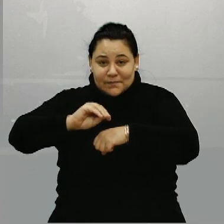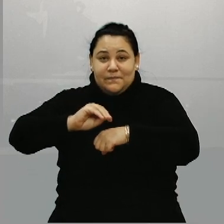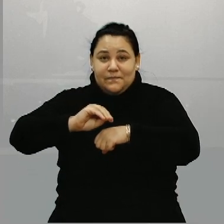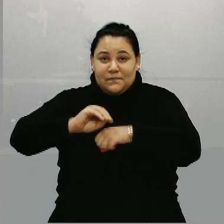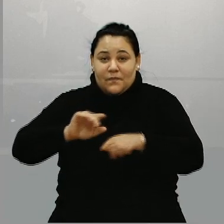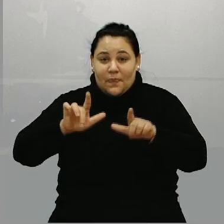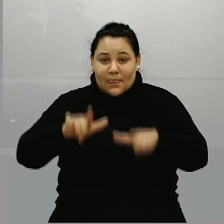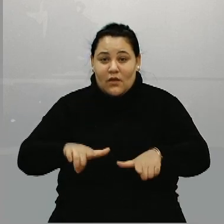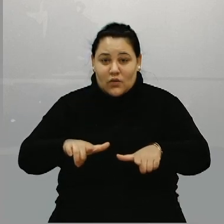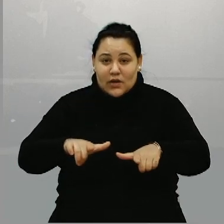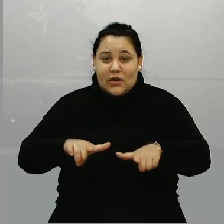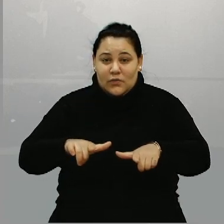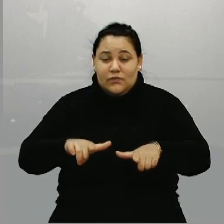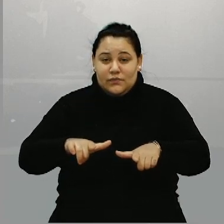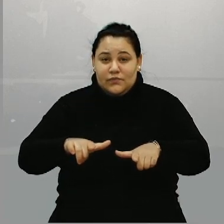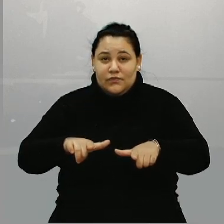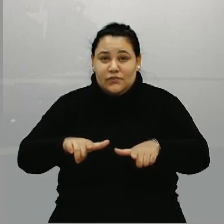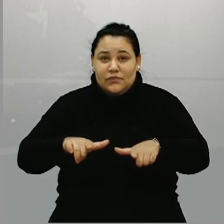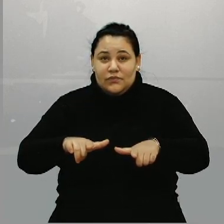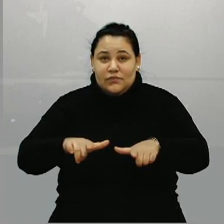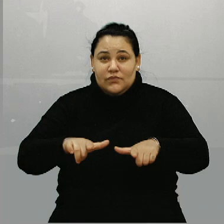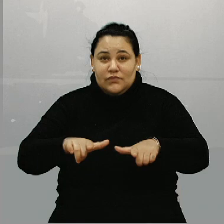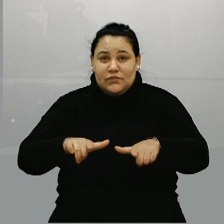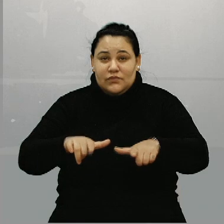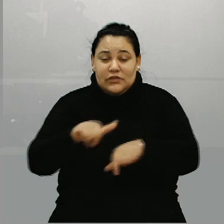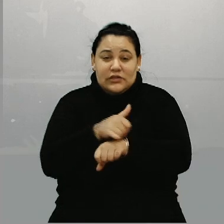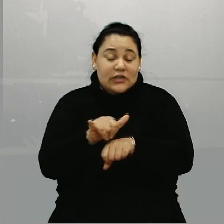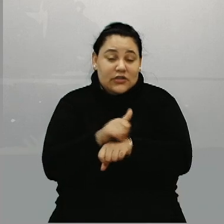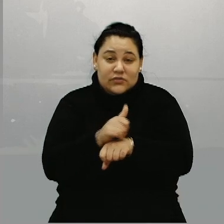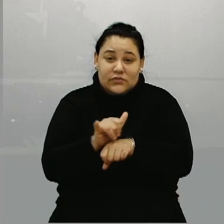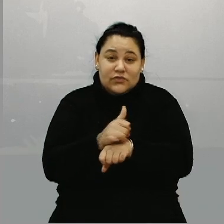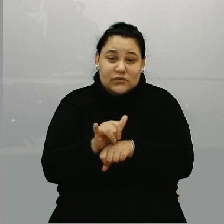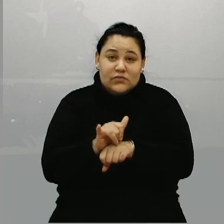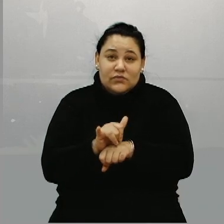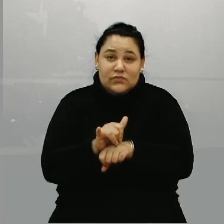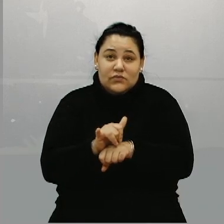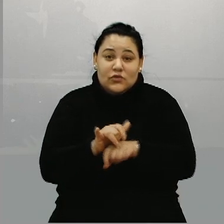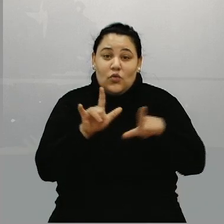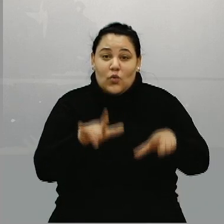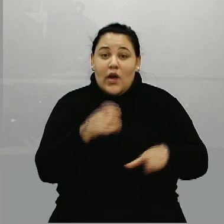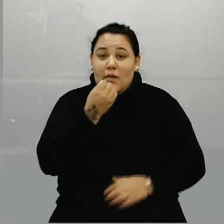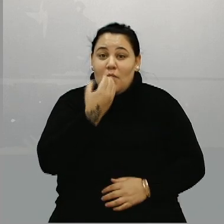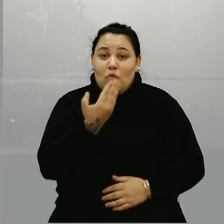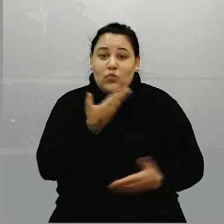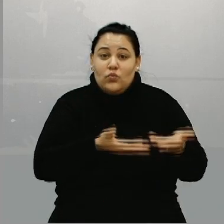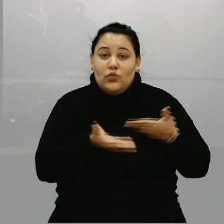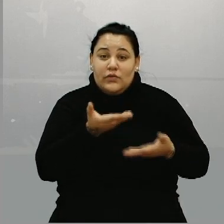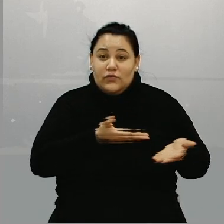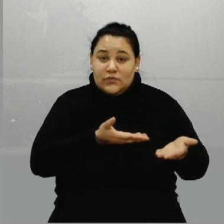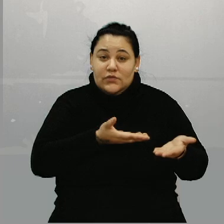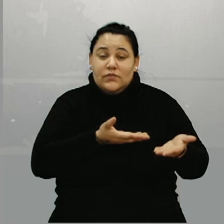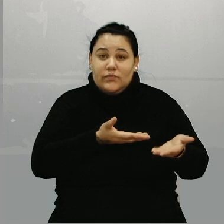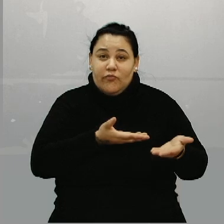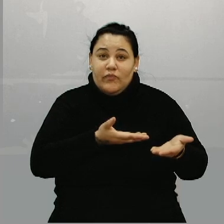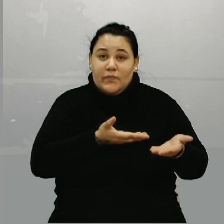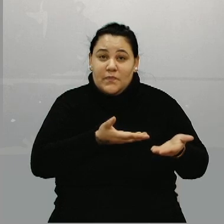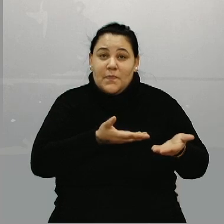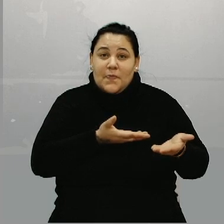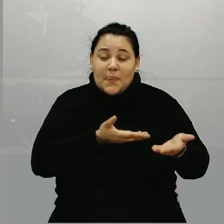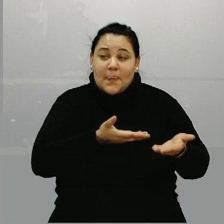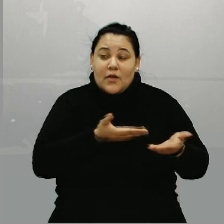ser um lugar que seria, vamos dizer assim, estrategicamente muito bom para o atendimento